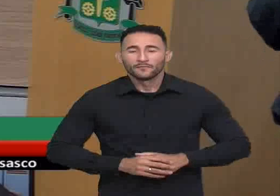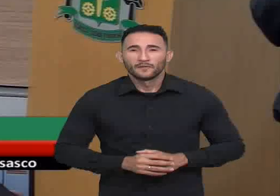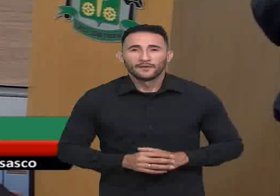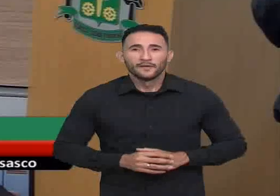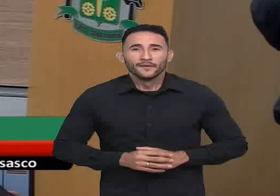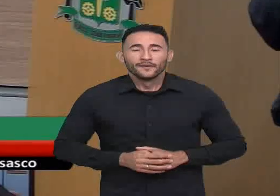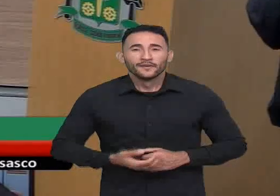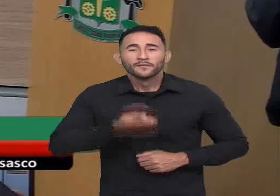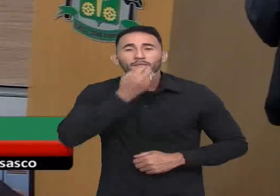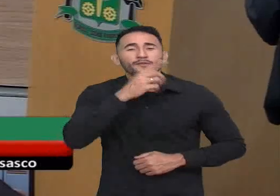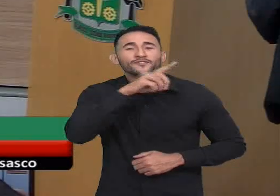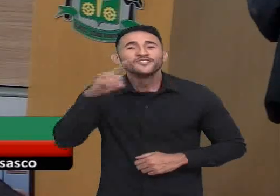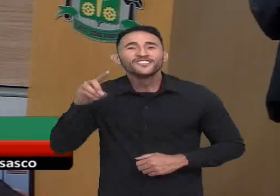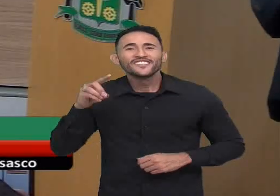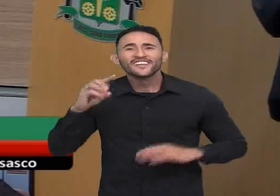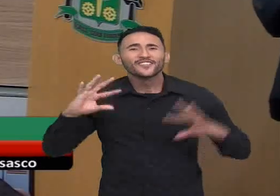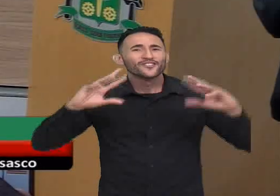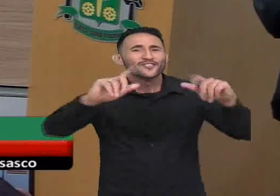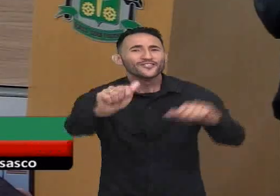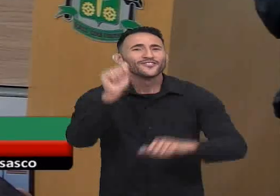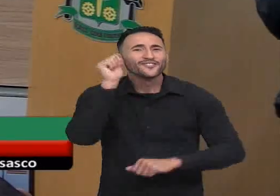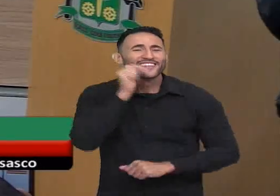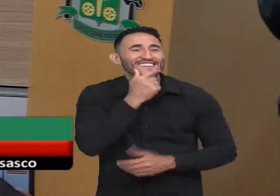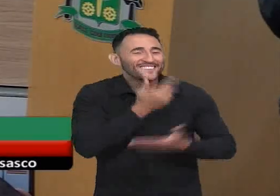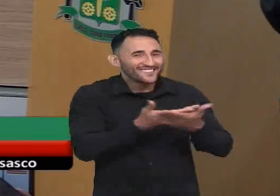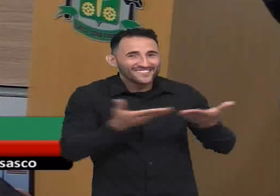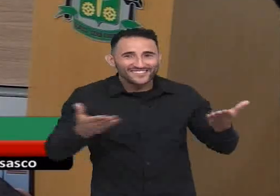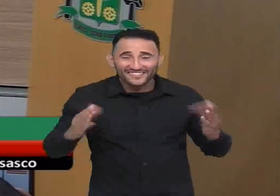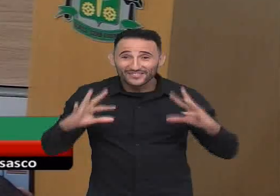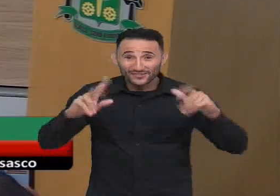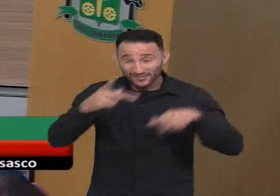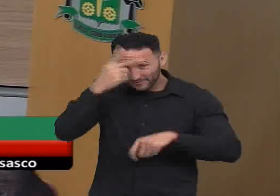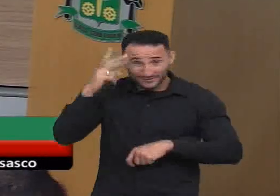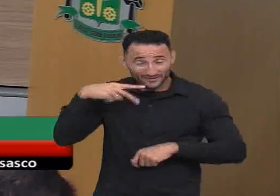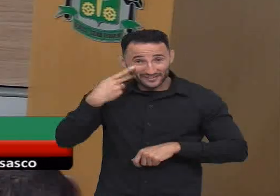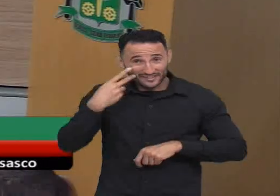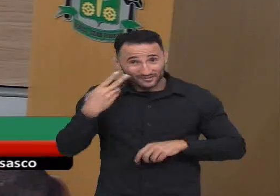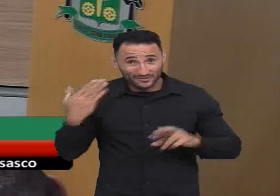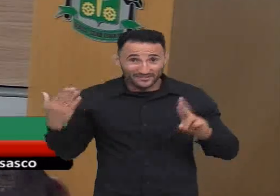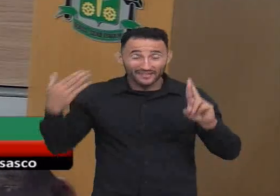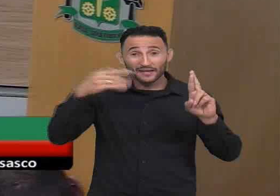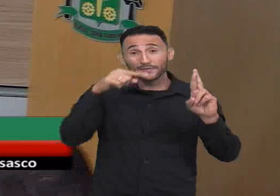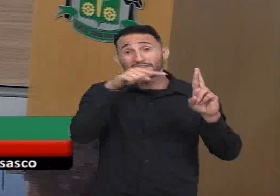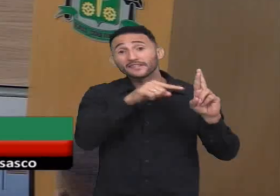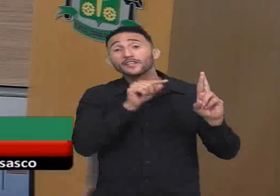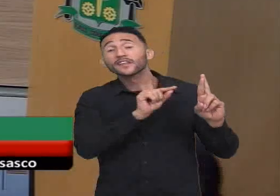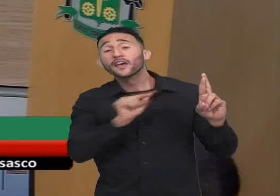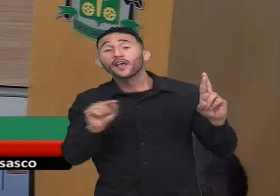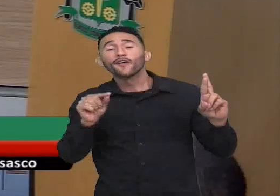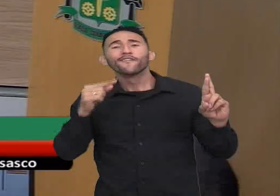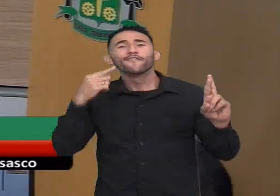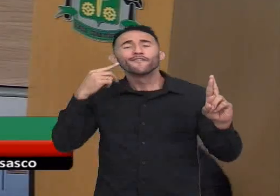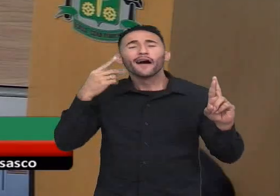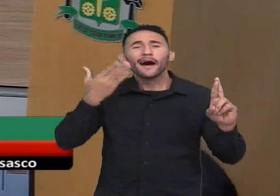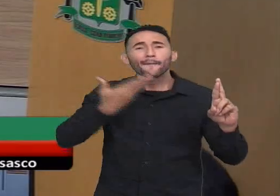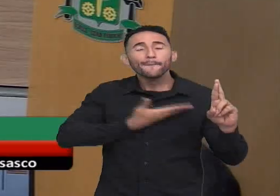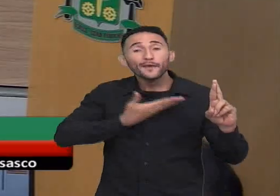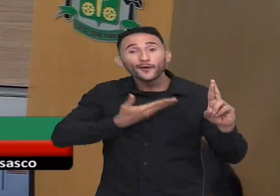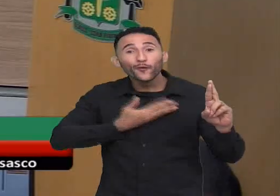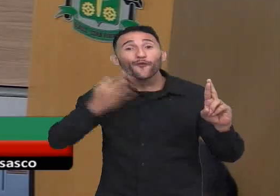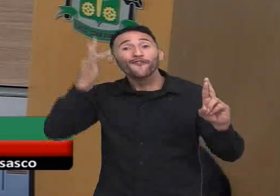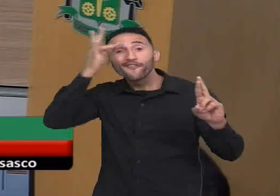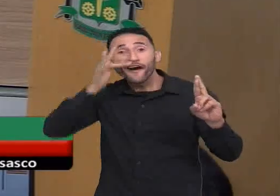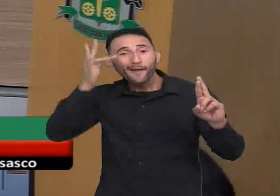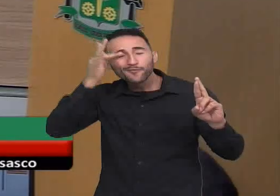Bom dia a todas e todos. Saudar os vereadores na figura do nosso nobre amigo, Fábio